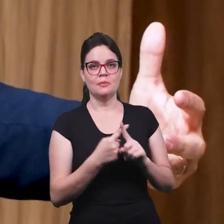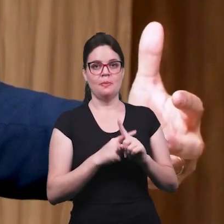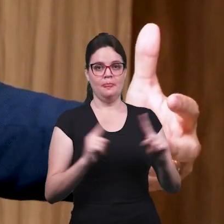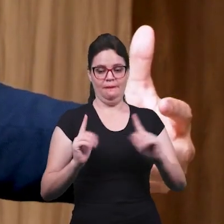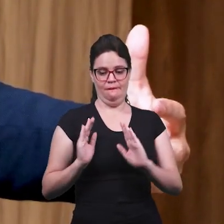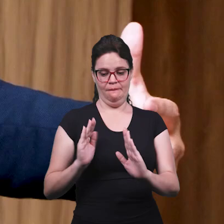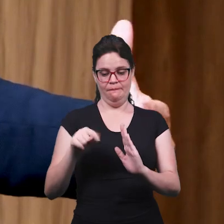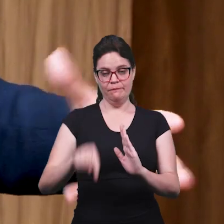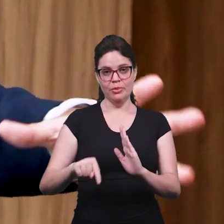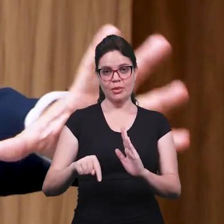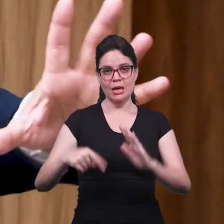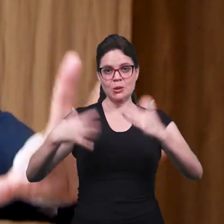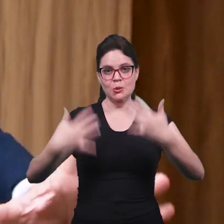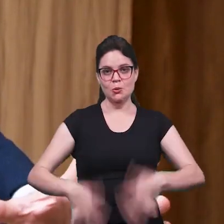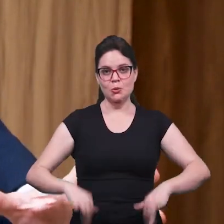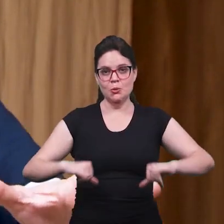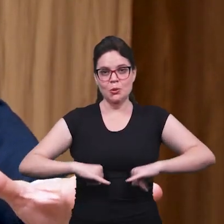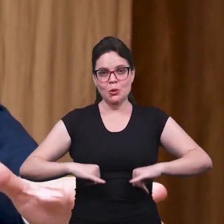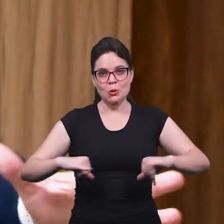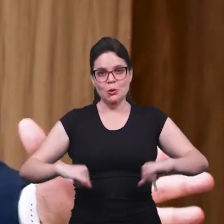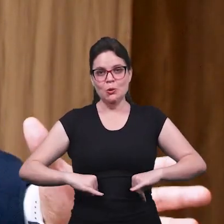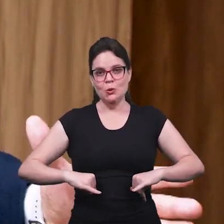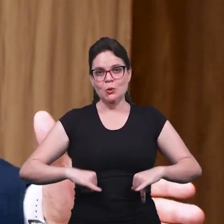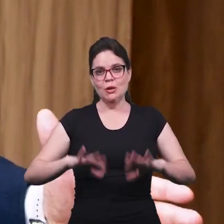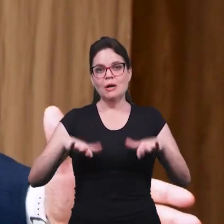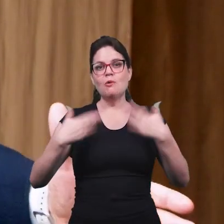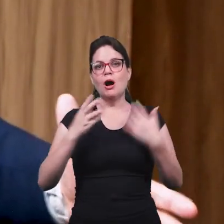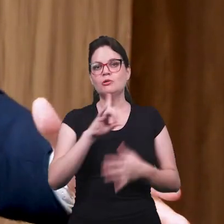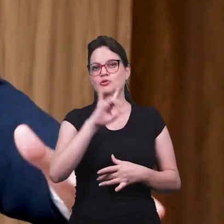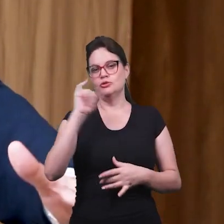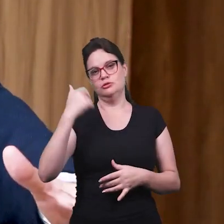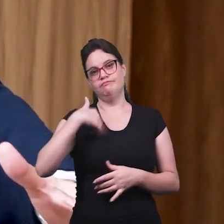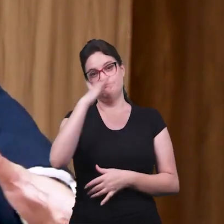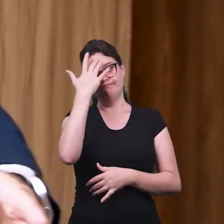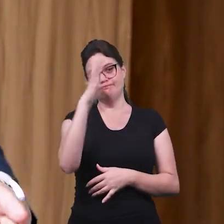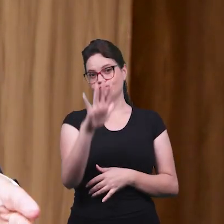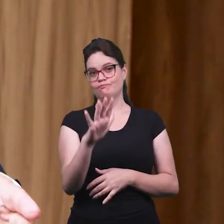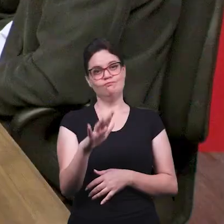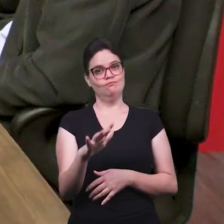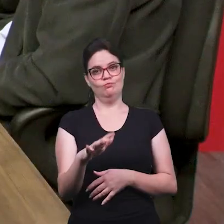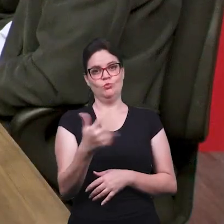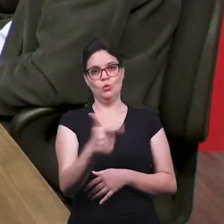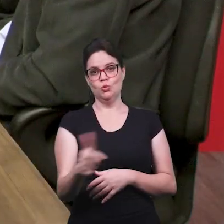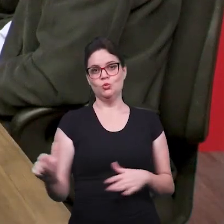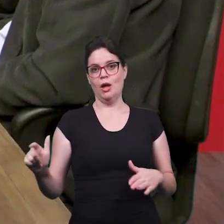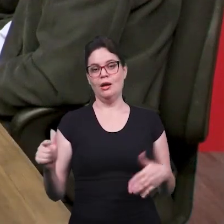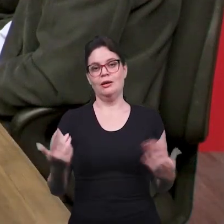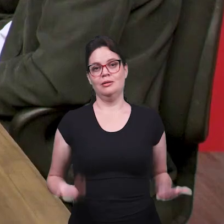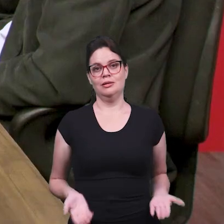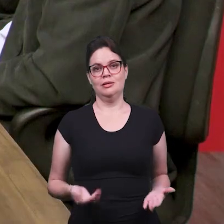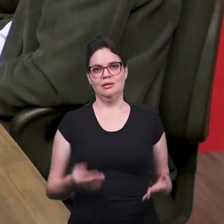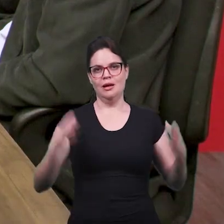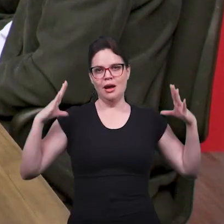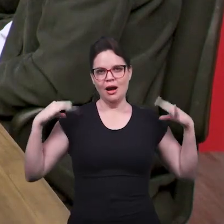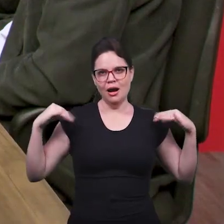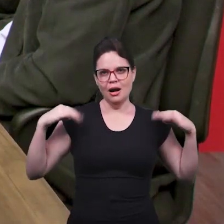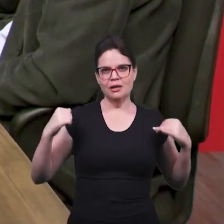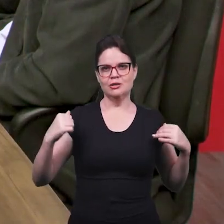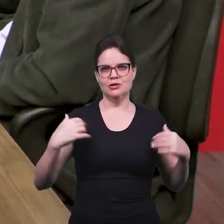iniciá-lo. Porque ninguém sabe o dia nem a hora, né? Nem os anjos, nem o Filho, somente o